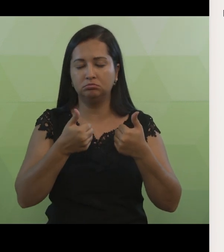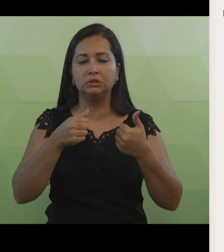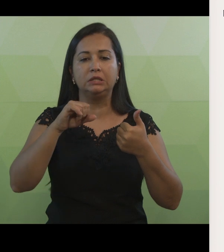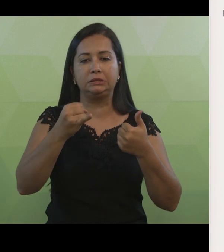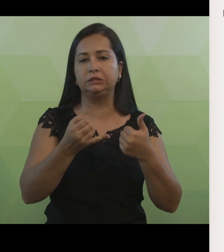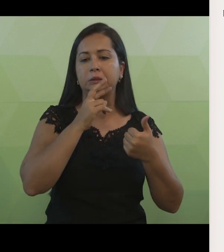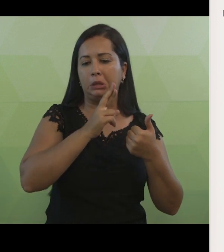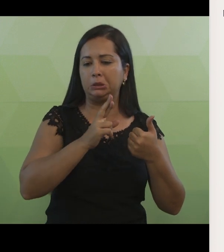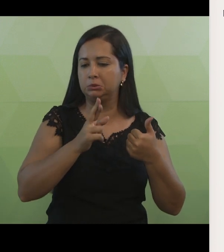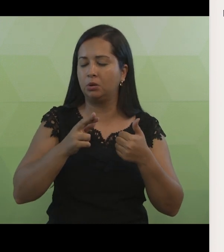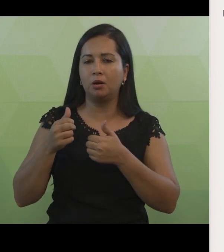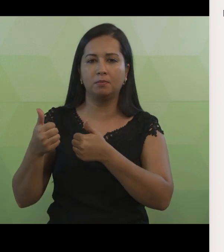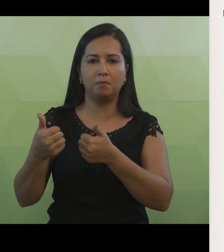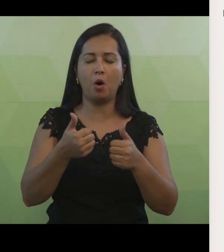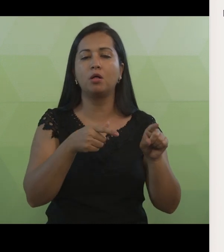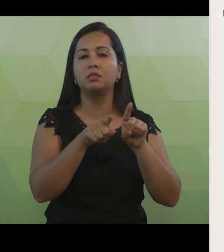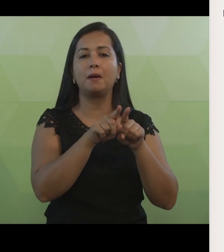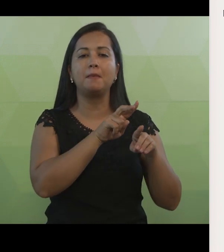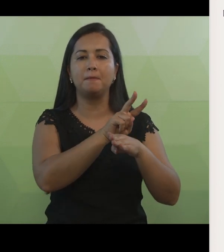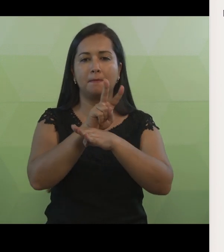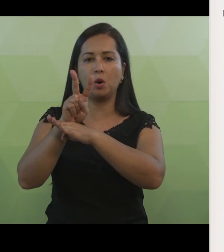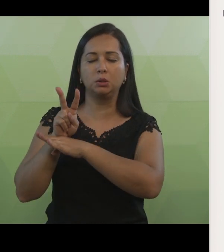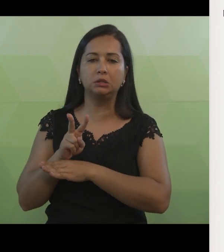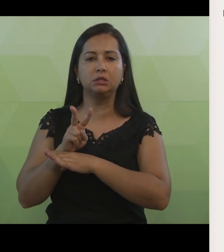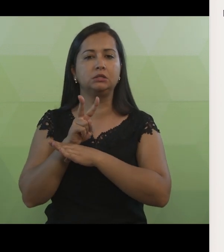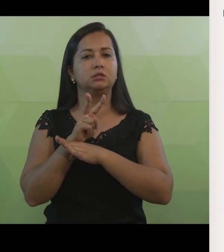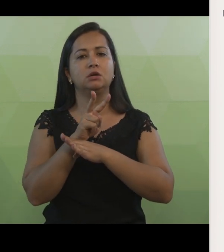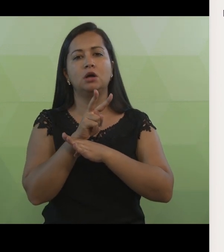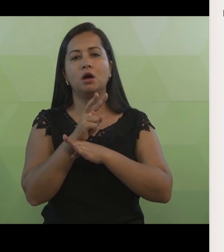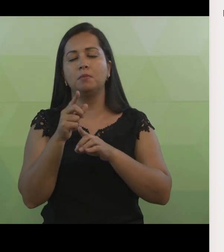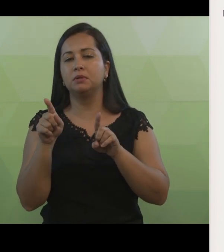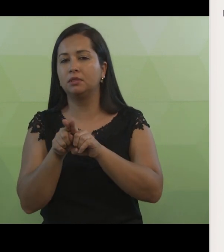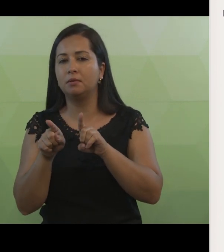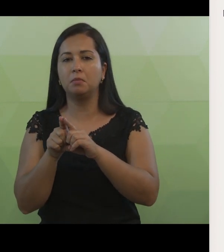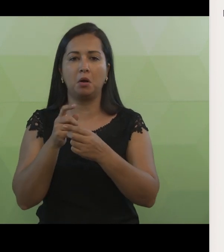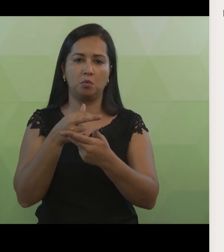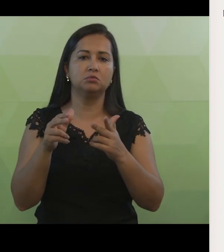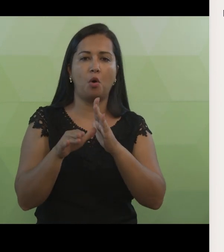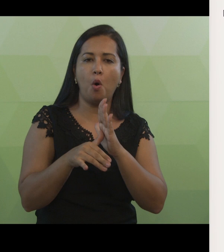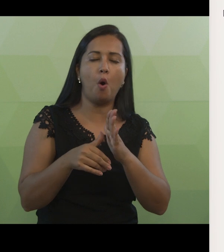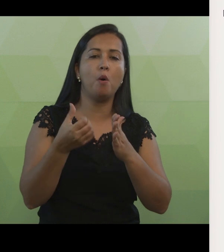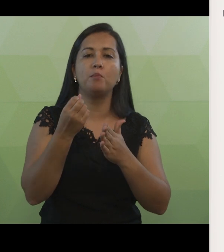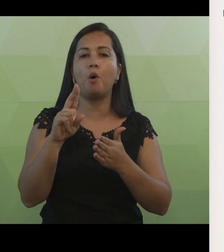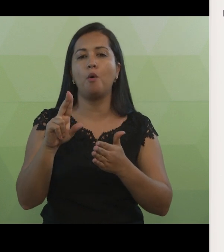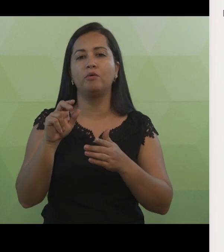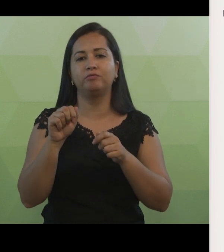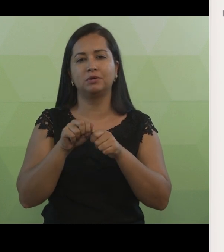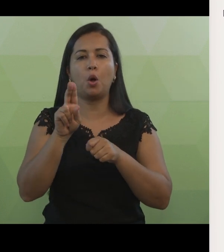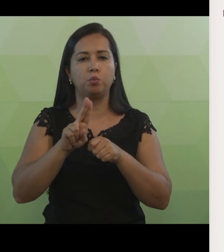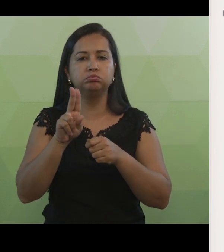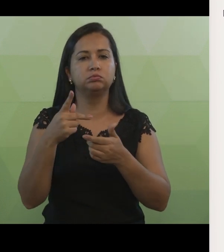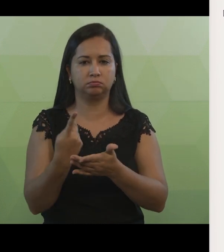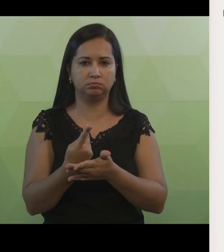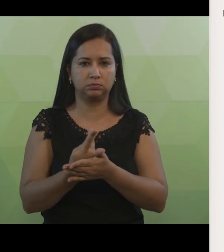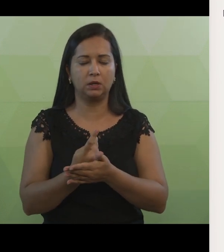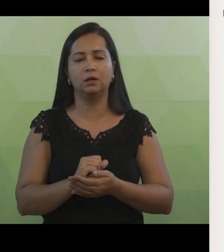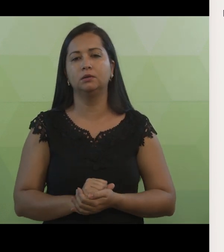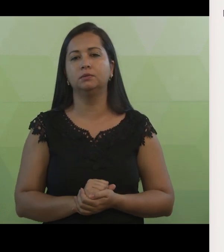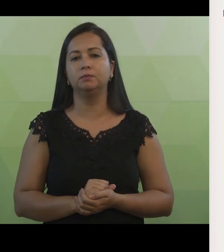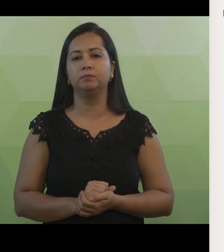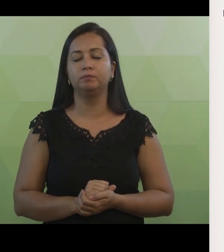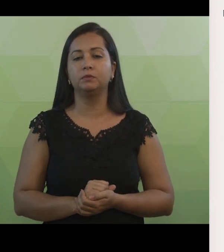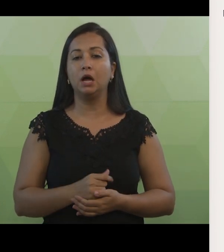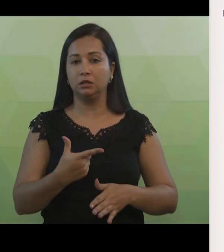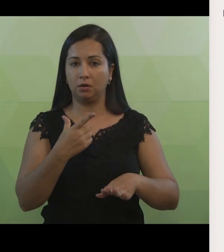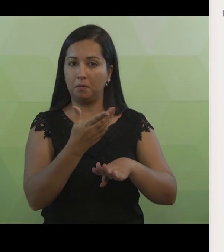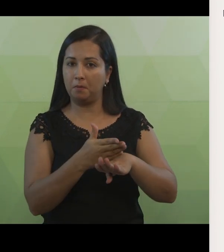atendidos, e se há proteção contra ameaças ou quanto ao uso incorreto. Para teste, depois de desenvolvido um